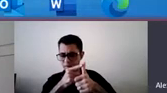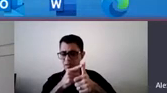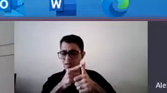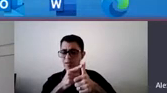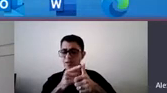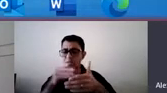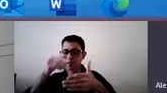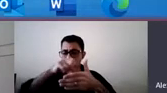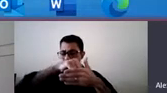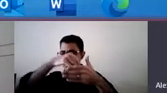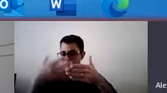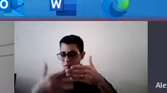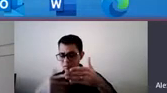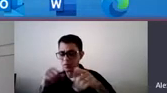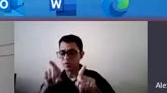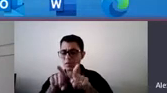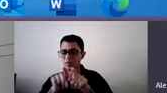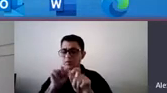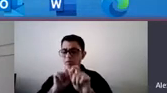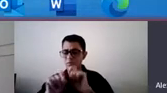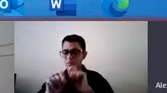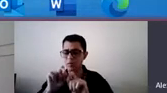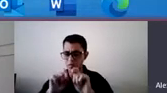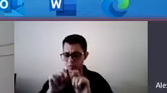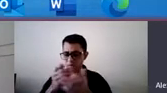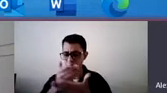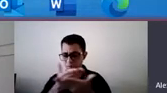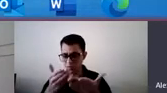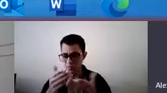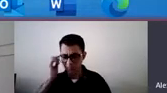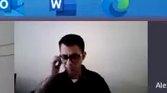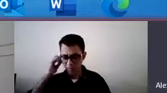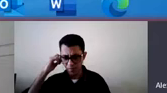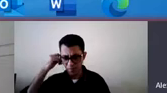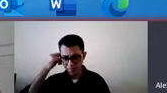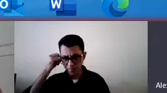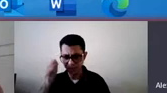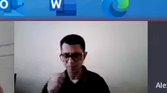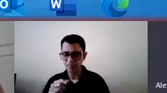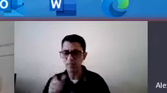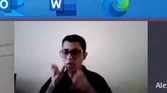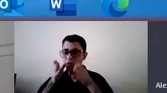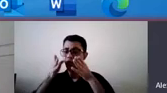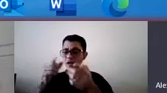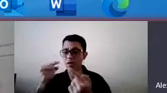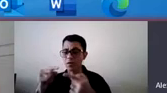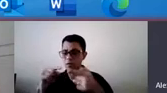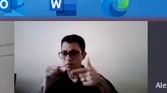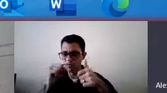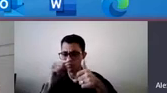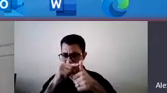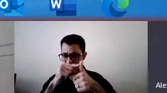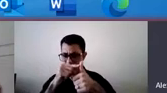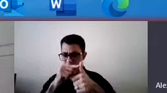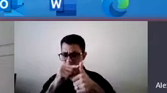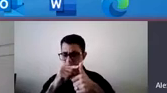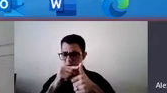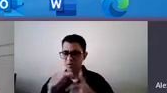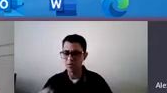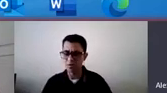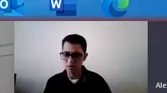5 macrocompetências, nós resolvemos focar em apenas uma